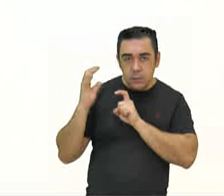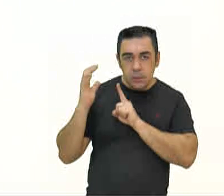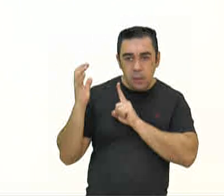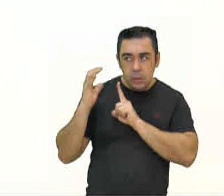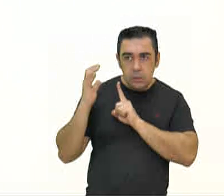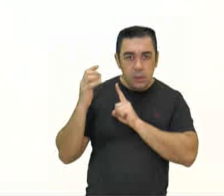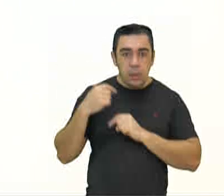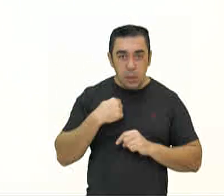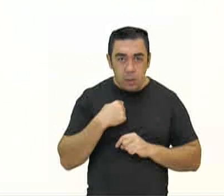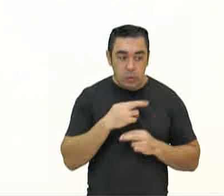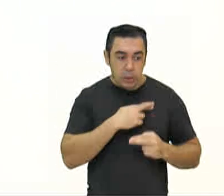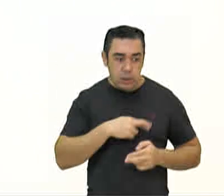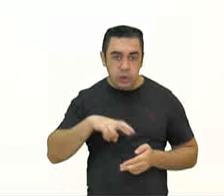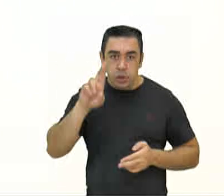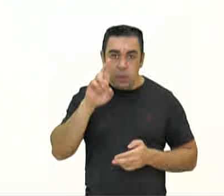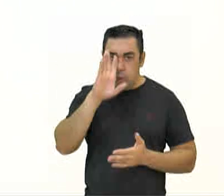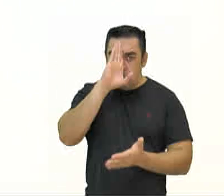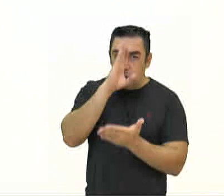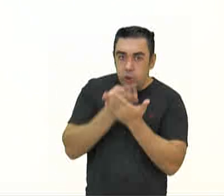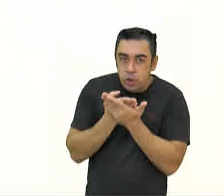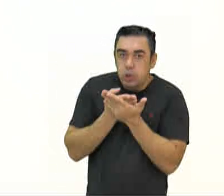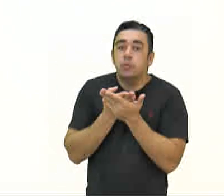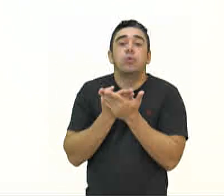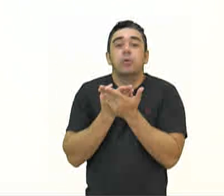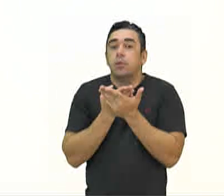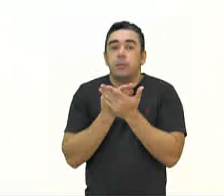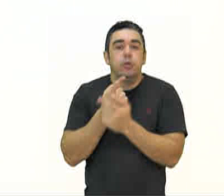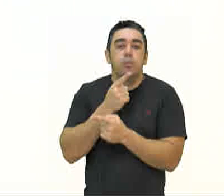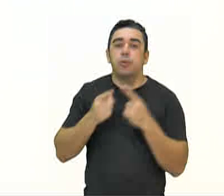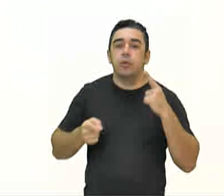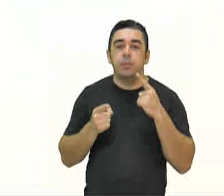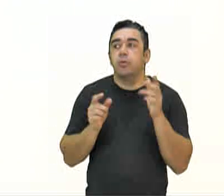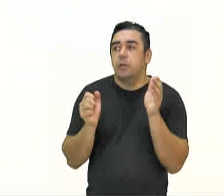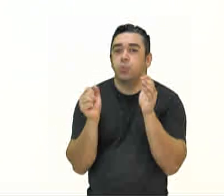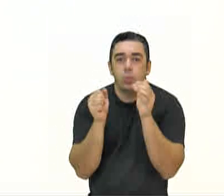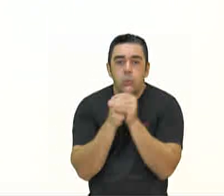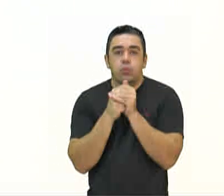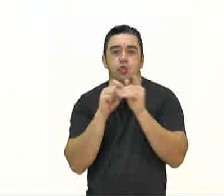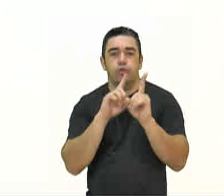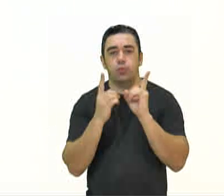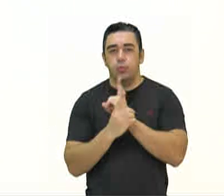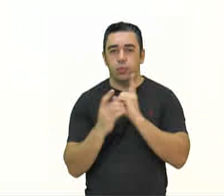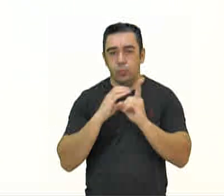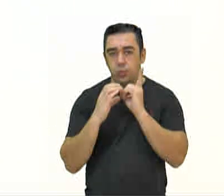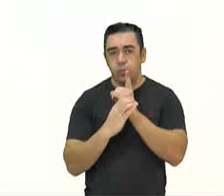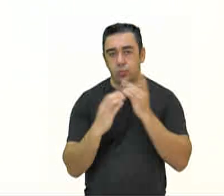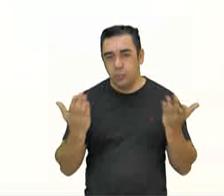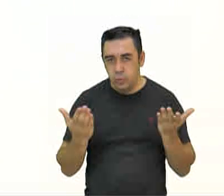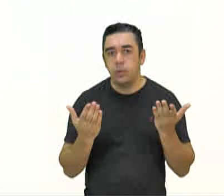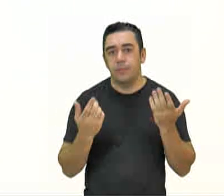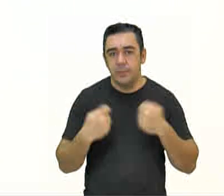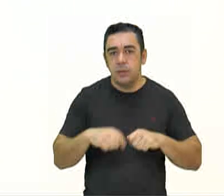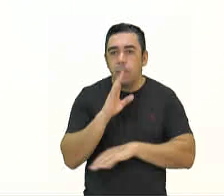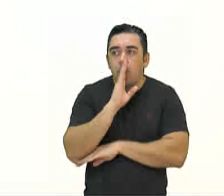uma religião, você acredita naquela passagem, no entanto, você não pode fazer. Então, tinha que ser muito discreto.